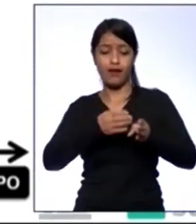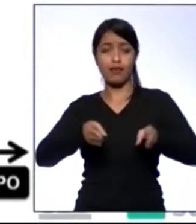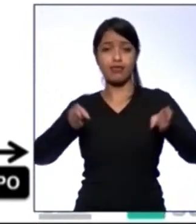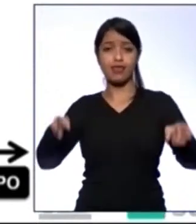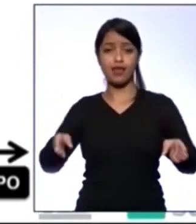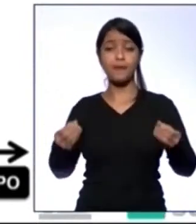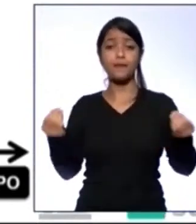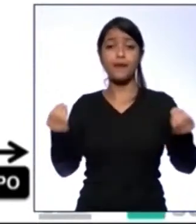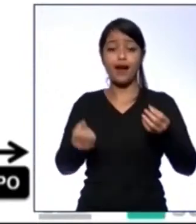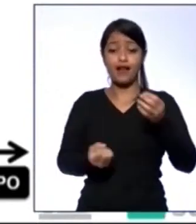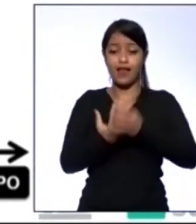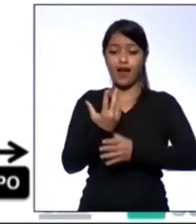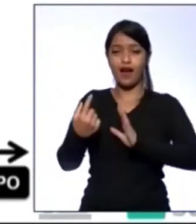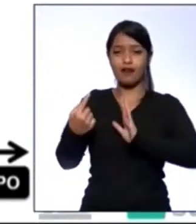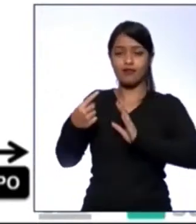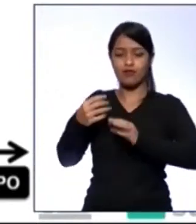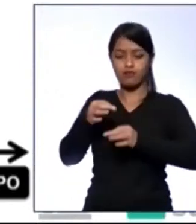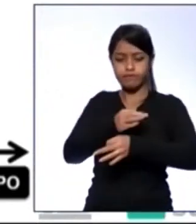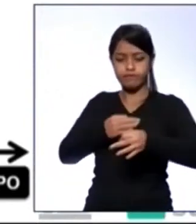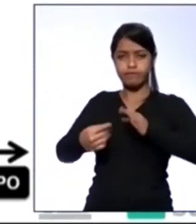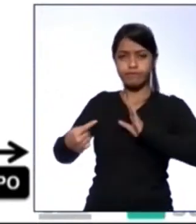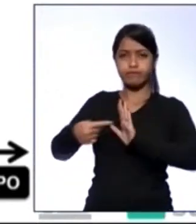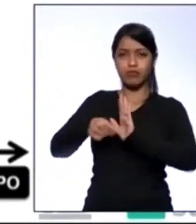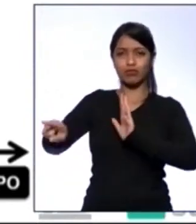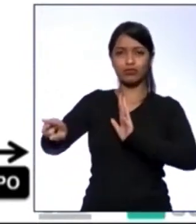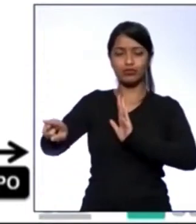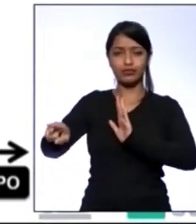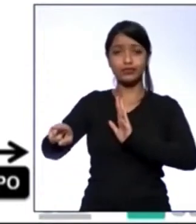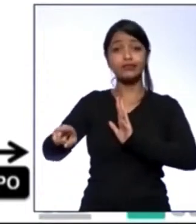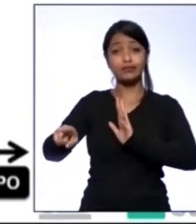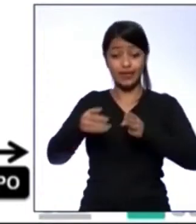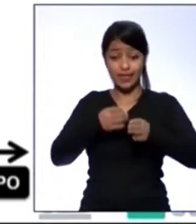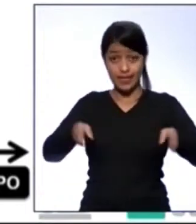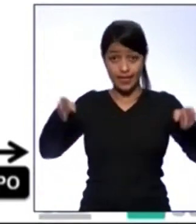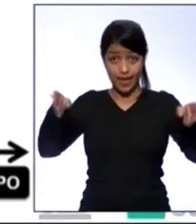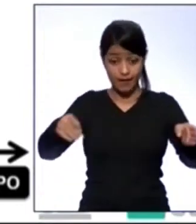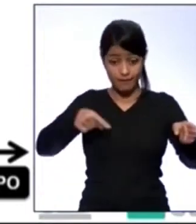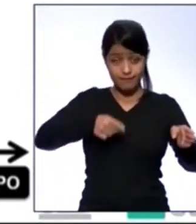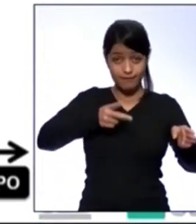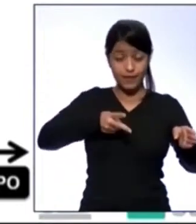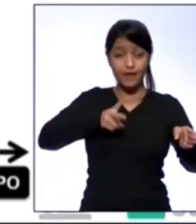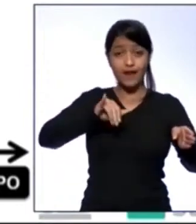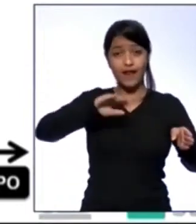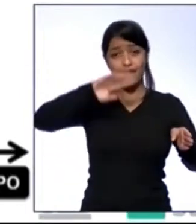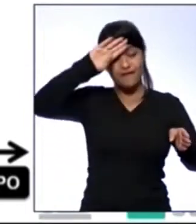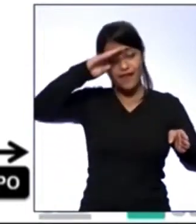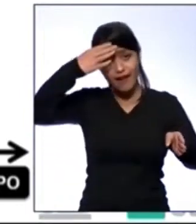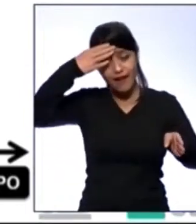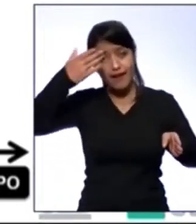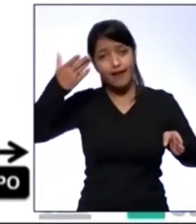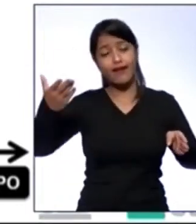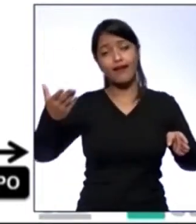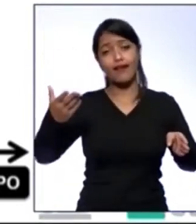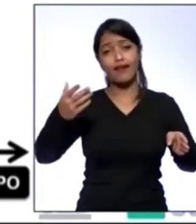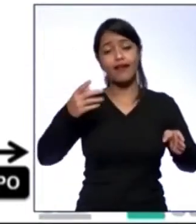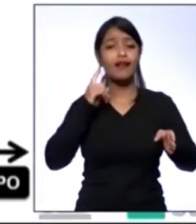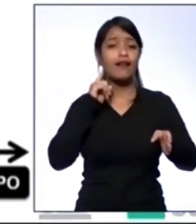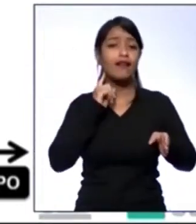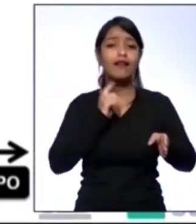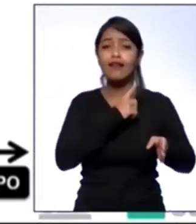é justamente nesse tempo que vai surgir os sintomas. Então, a pessoa vai ter febre, a pessoa vai ter o crescimento da